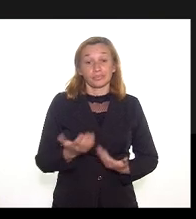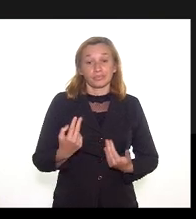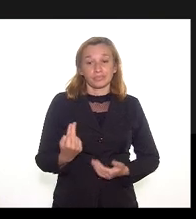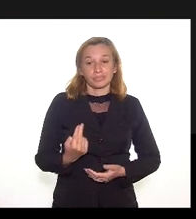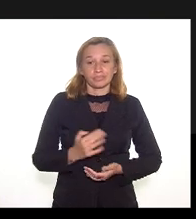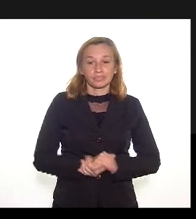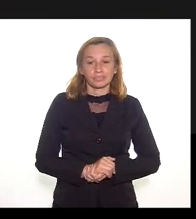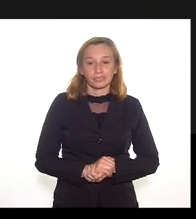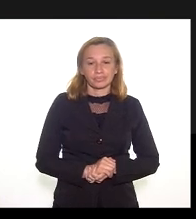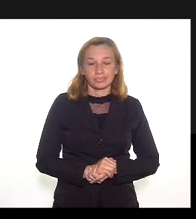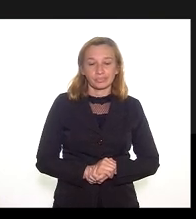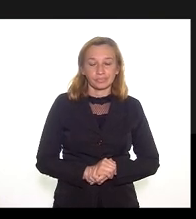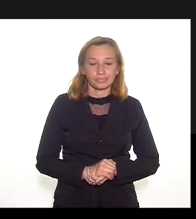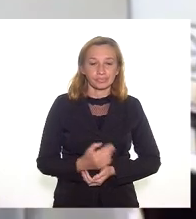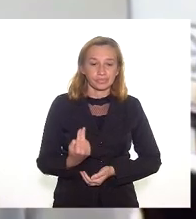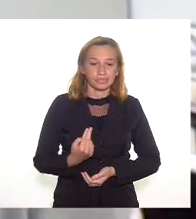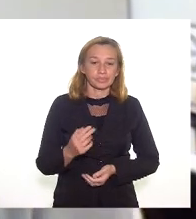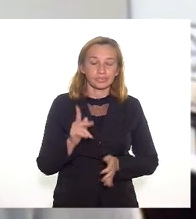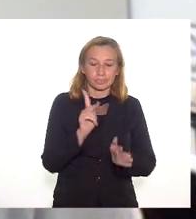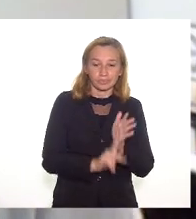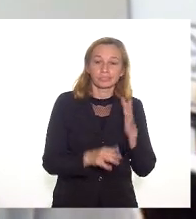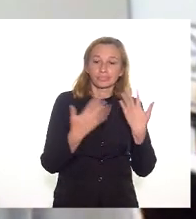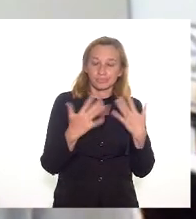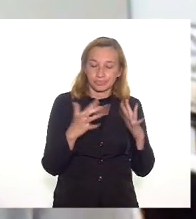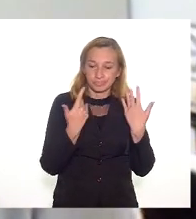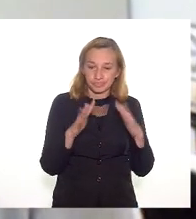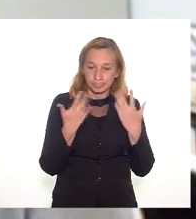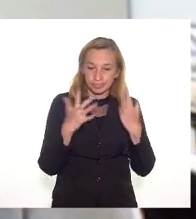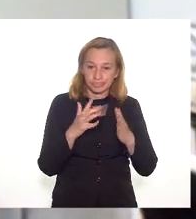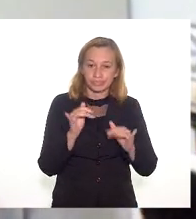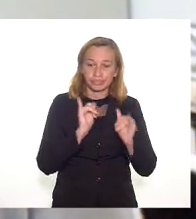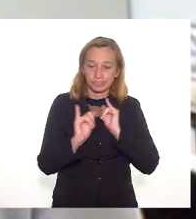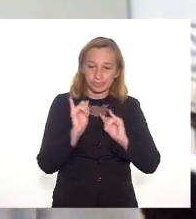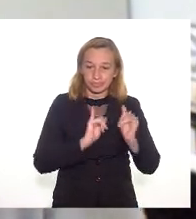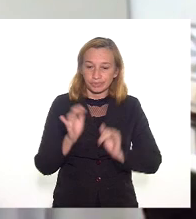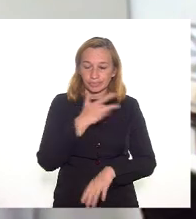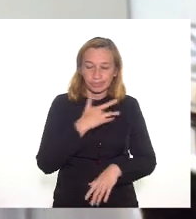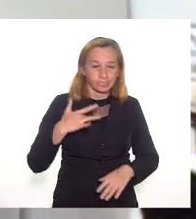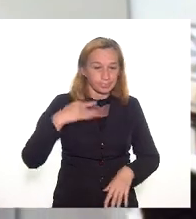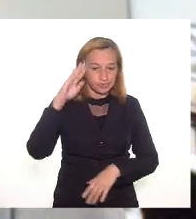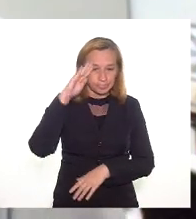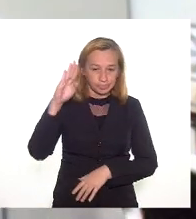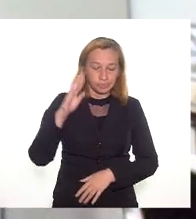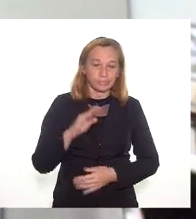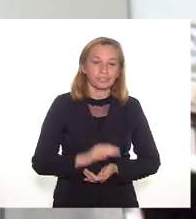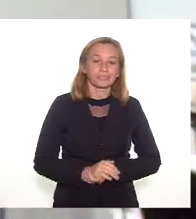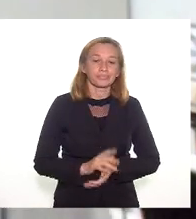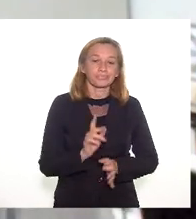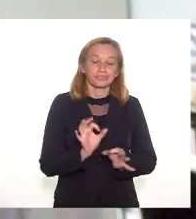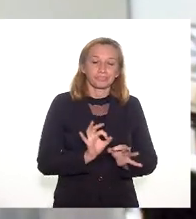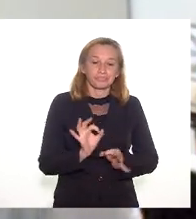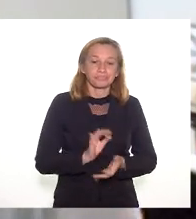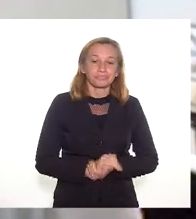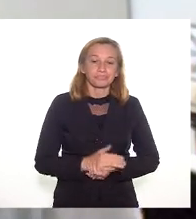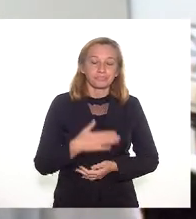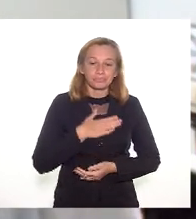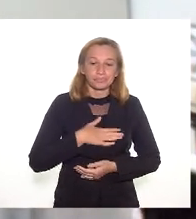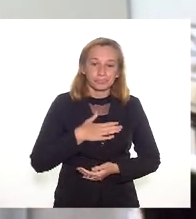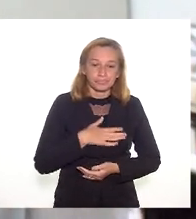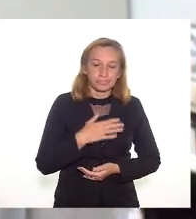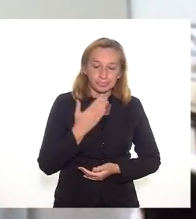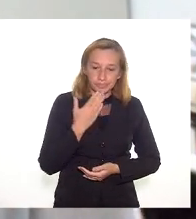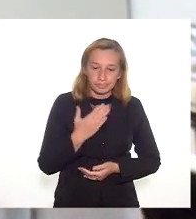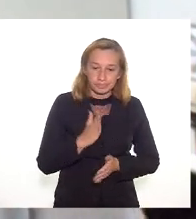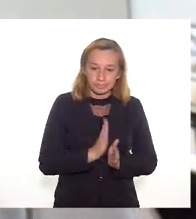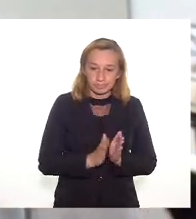vez pelo importante projeto que produz informação em saúde que é fundamental para haver planejamento. Gostaria de pedir um